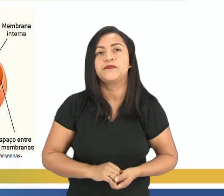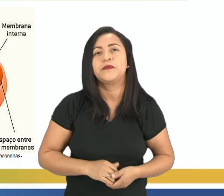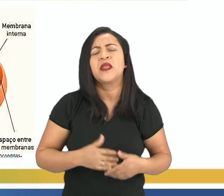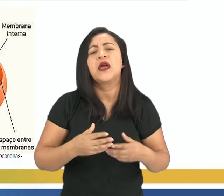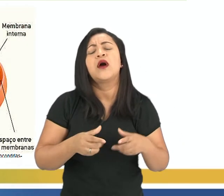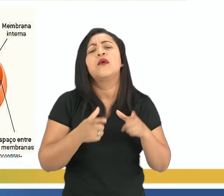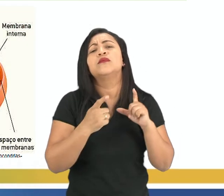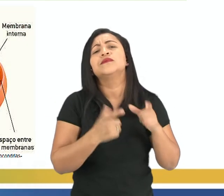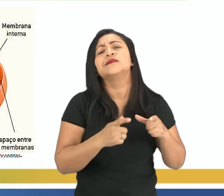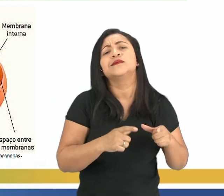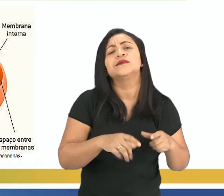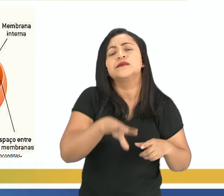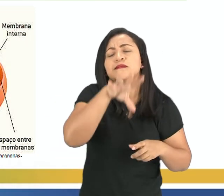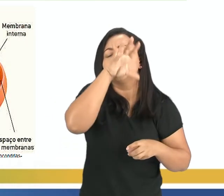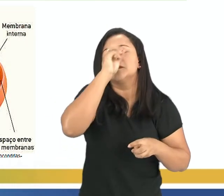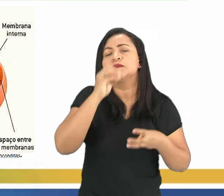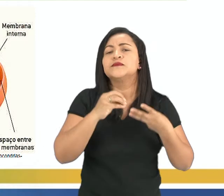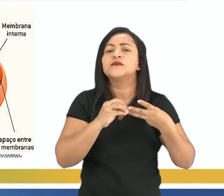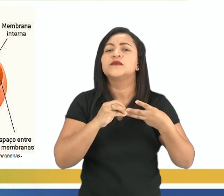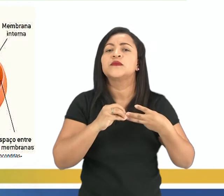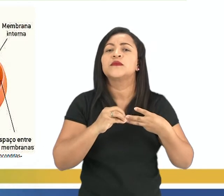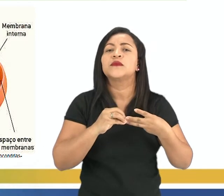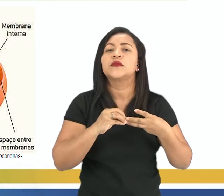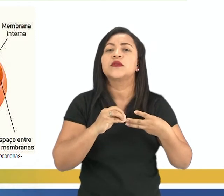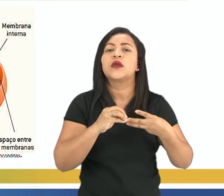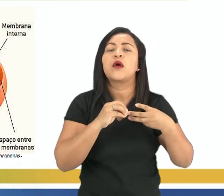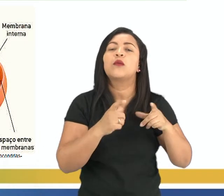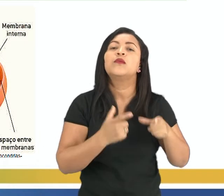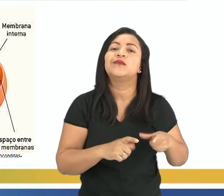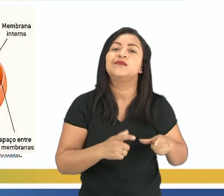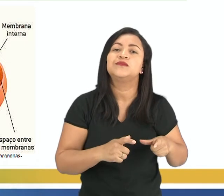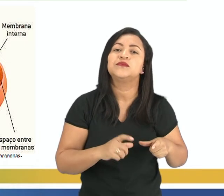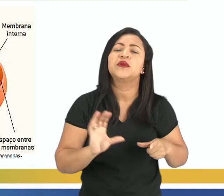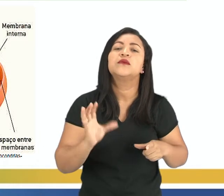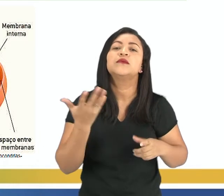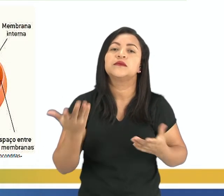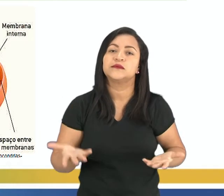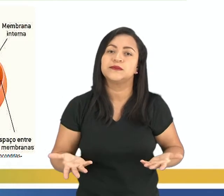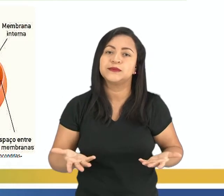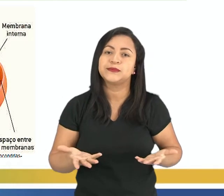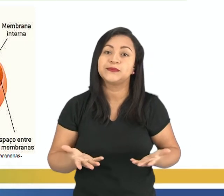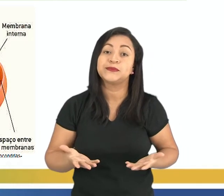respiração celular ela acontece? Ela vai acontecer